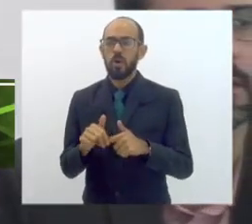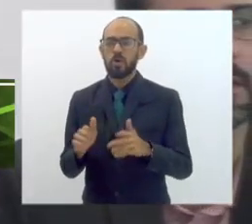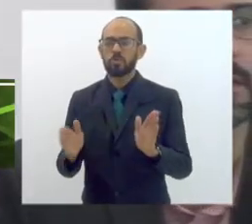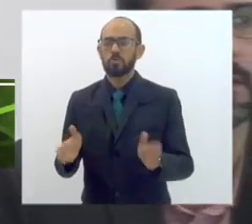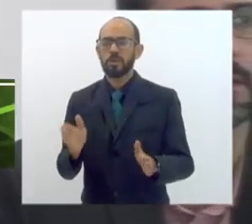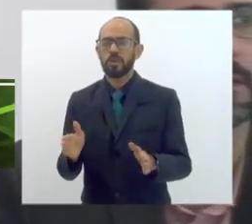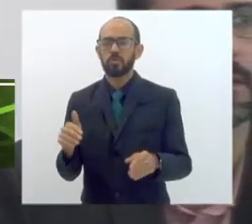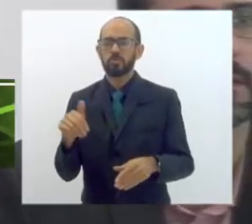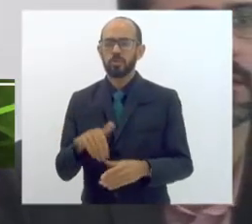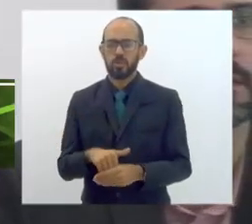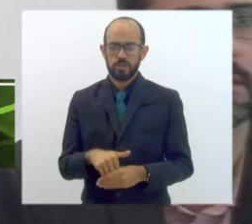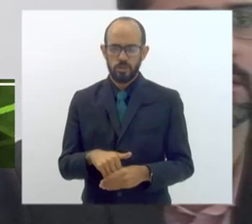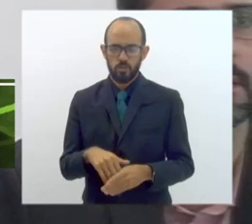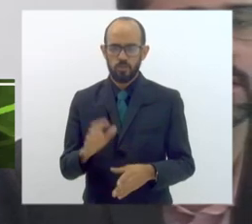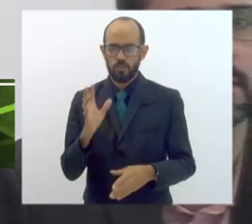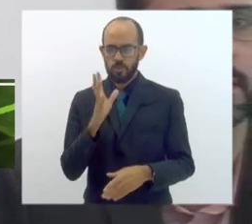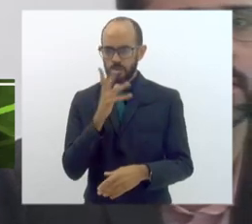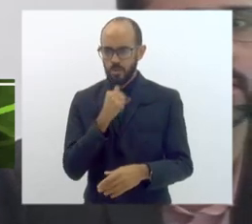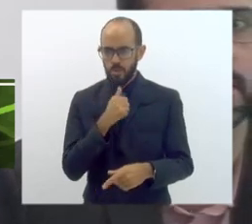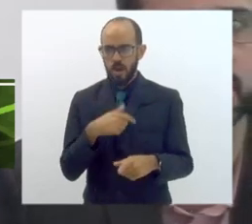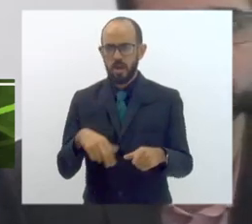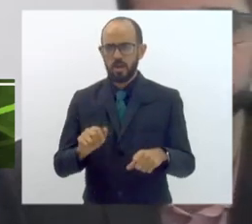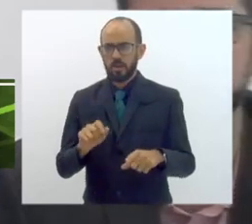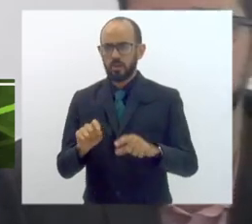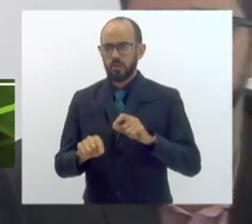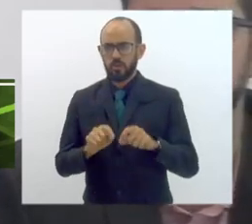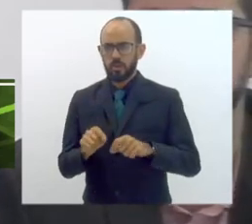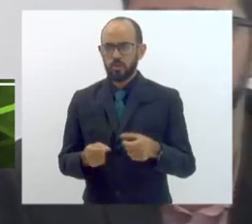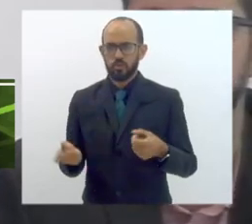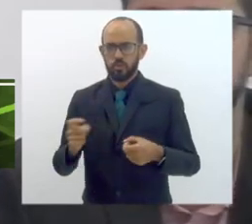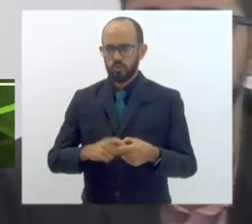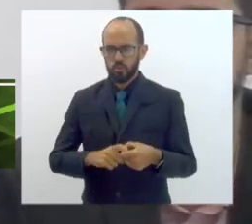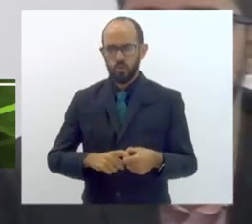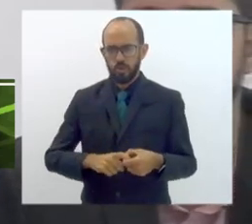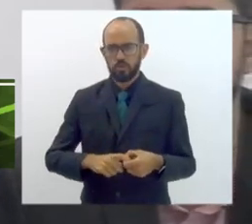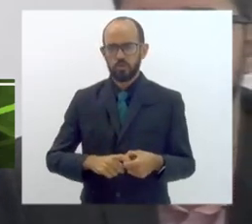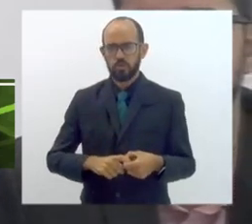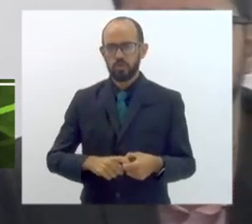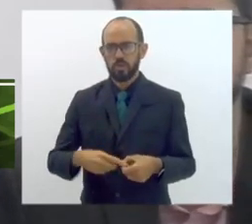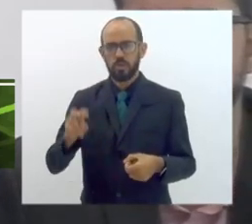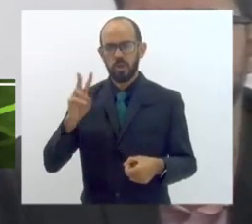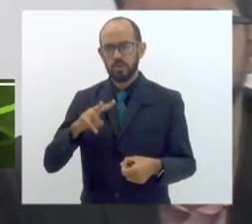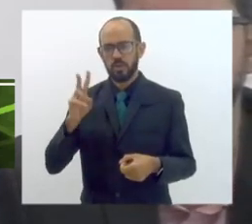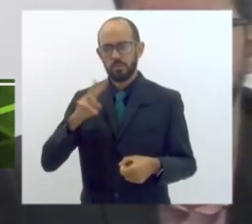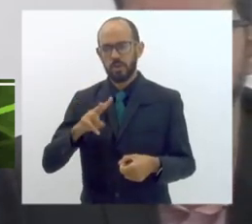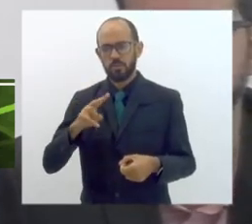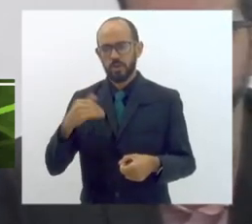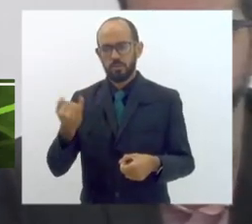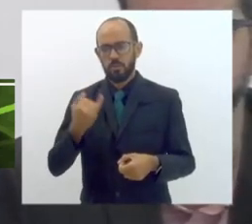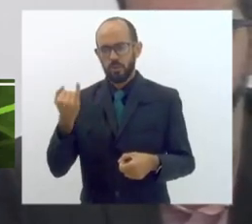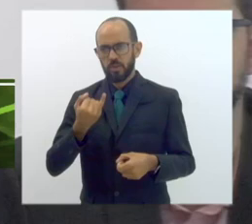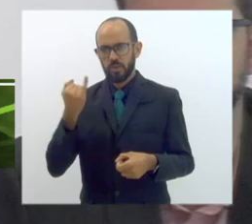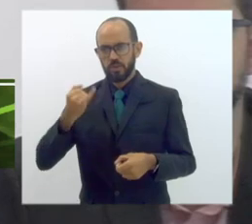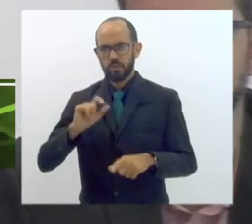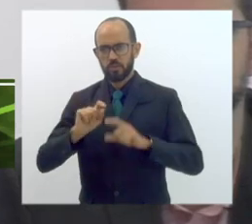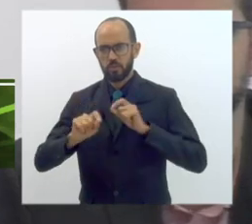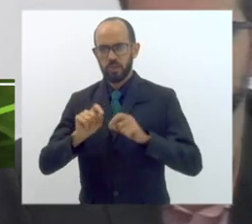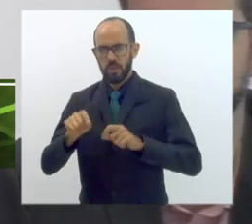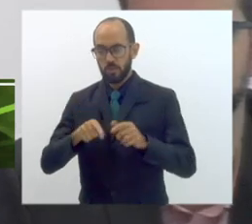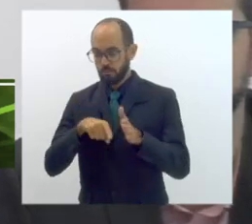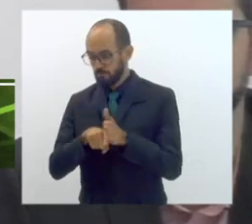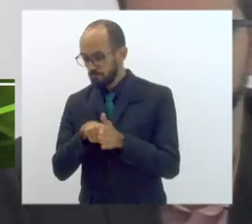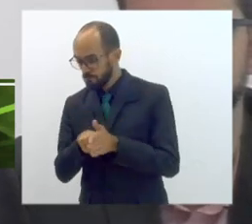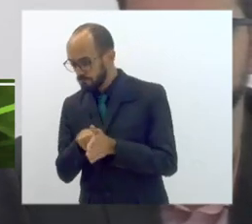essa demora, inclusive os consórcios, foi bem lembrado aqui, que é a coisa mais importante, confiram